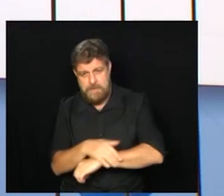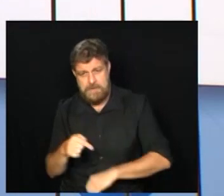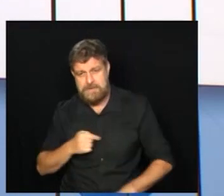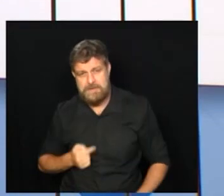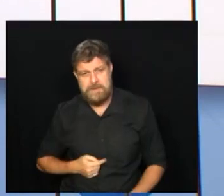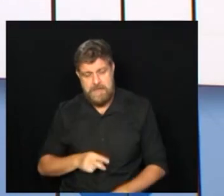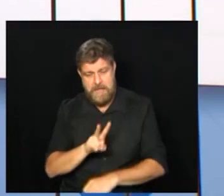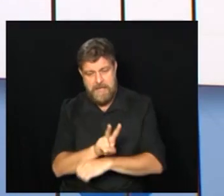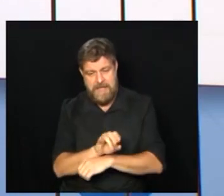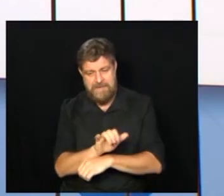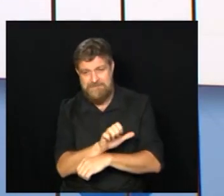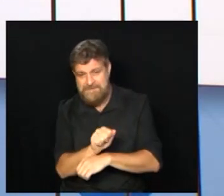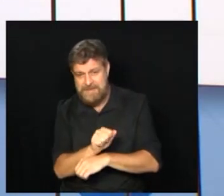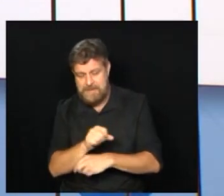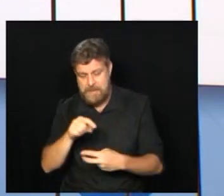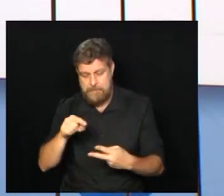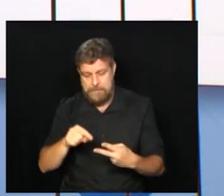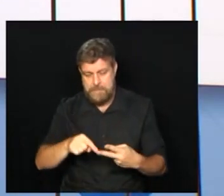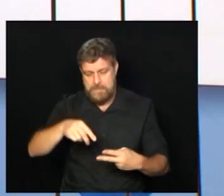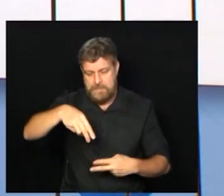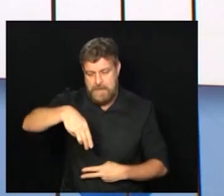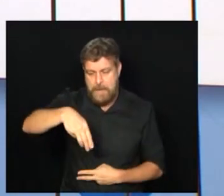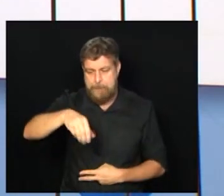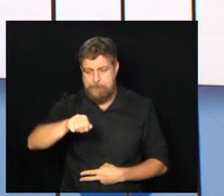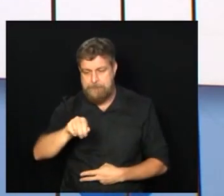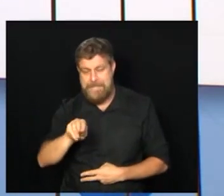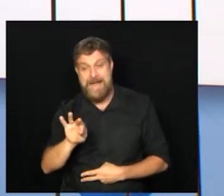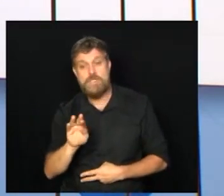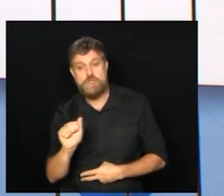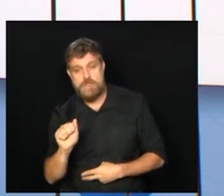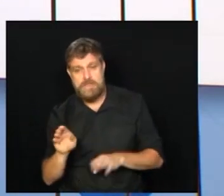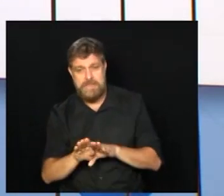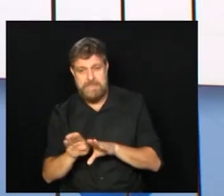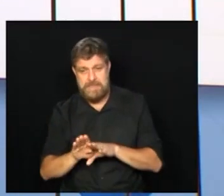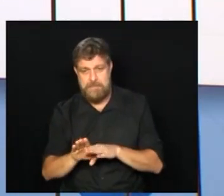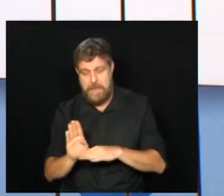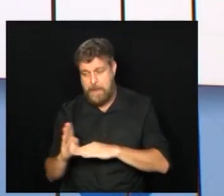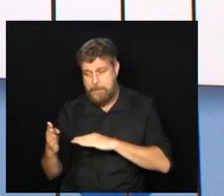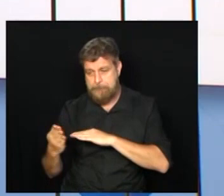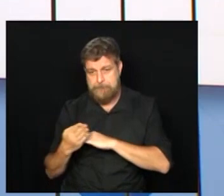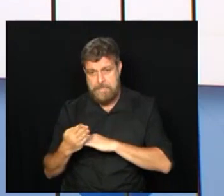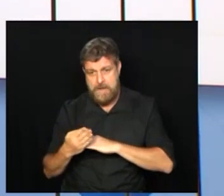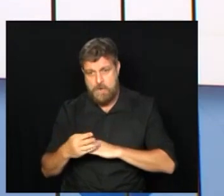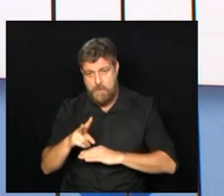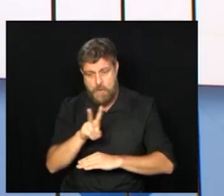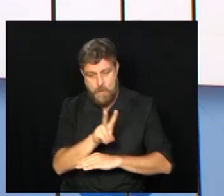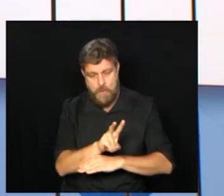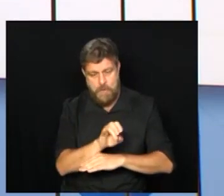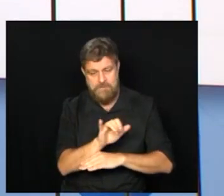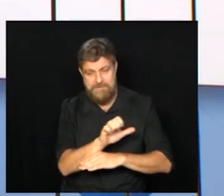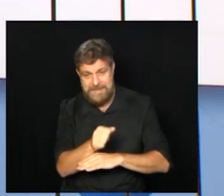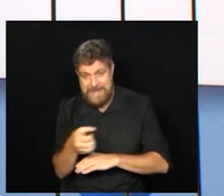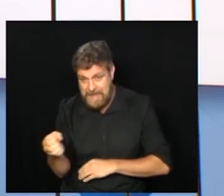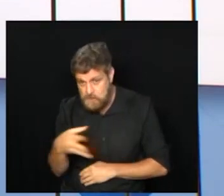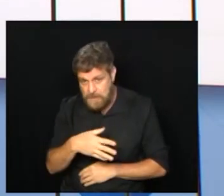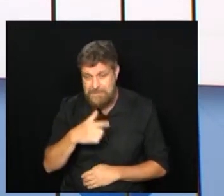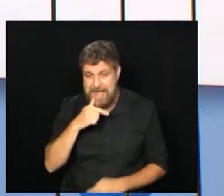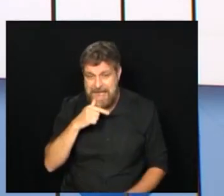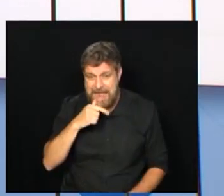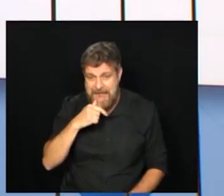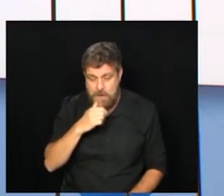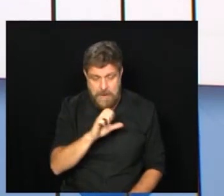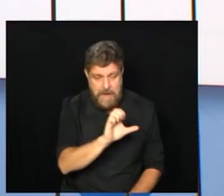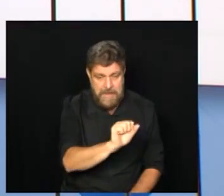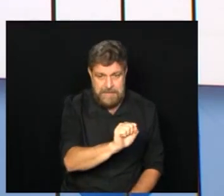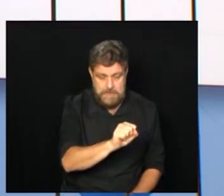Vila Martini, a Vila José Matar e parte da Vila Nova ficarão sem água nesta quinta-feira, das 8 horas da